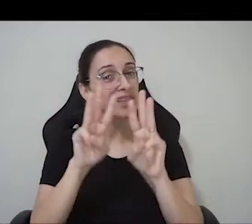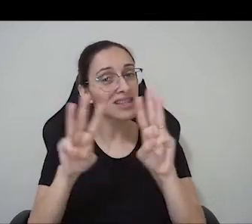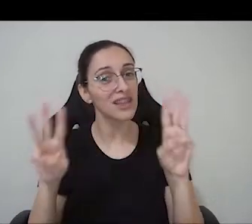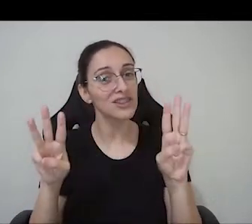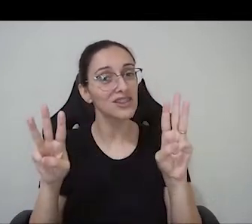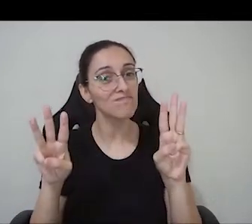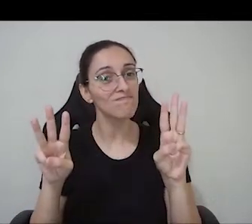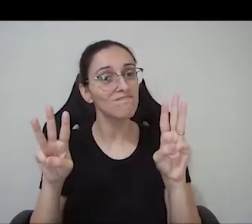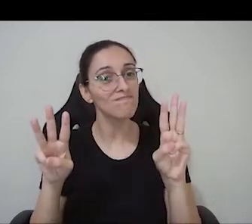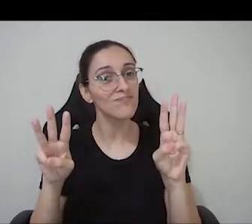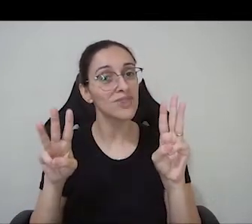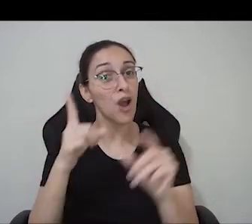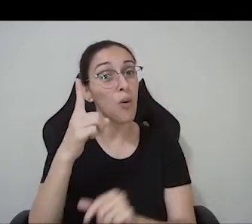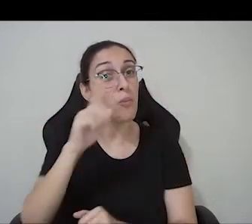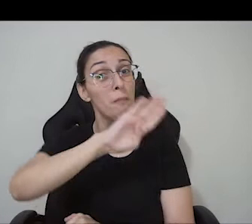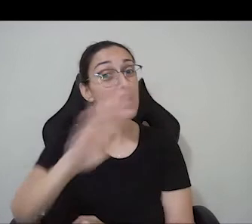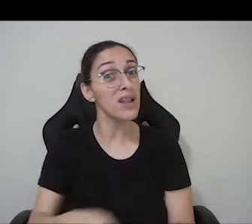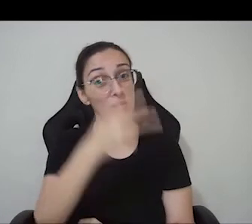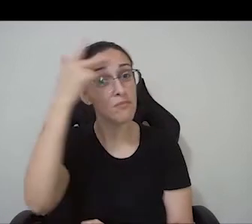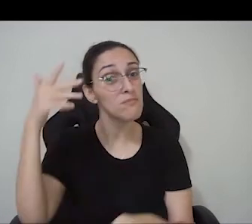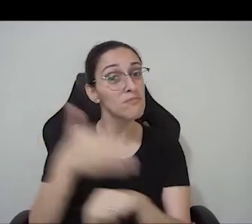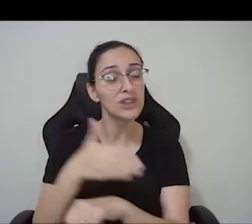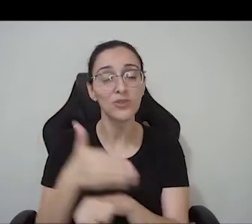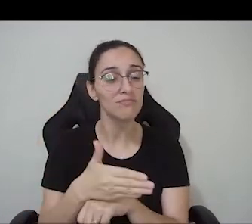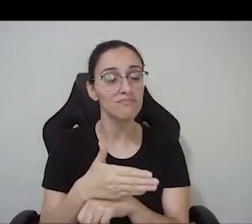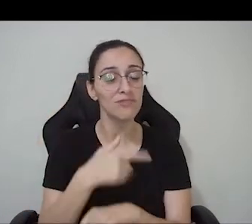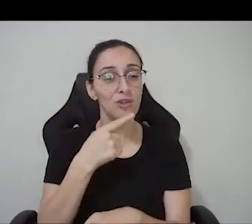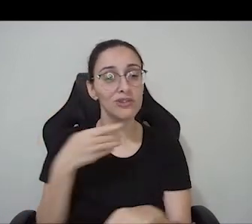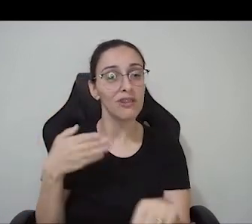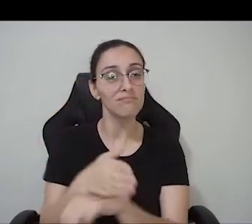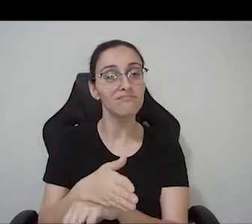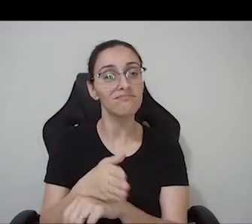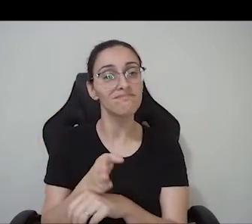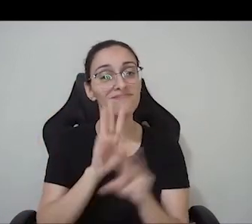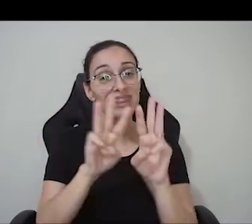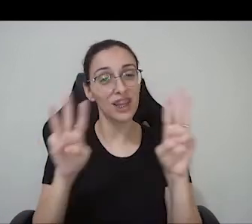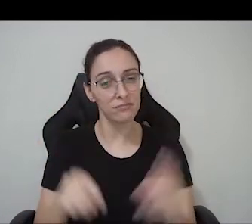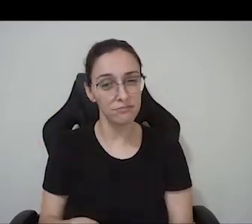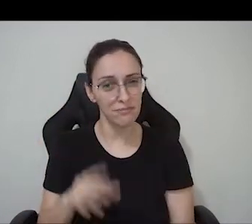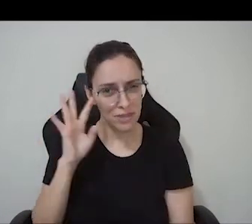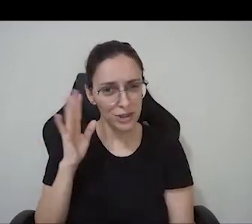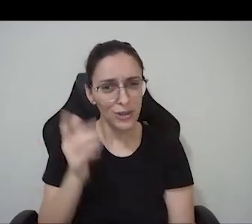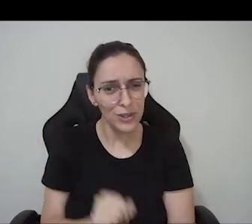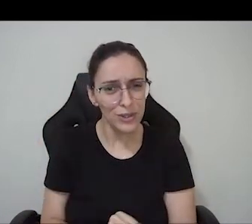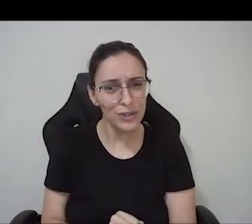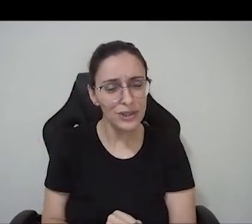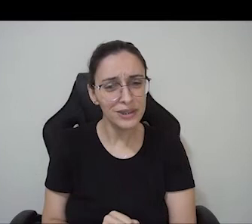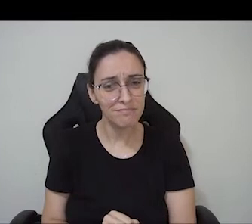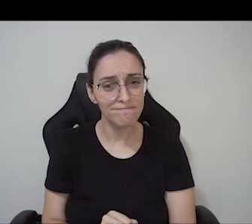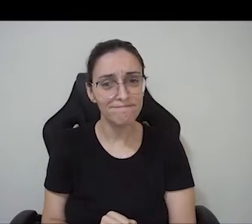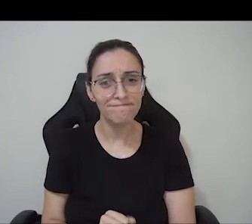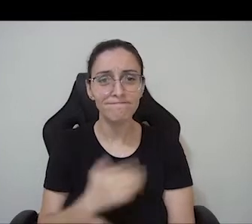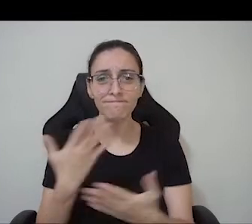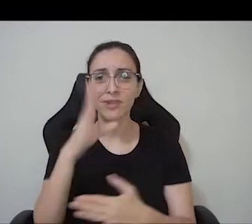offline para 1 bilhão de pessoas, se a gente olhar para a esfera mundial. Já parou para pensar nisso?